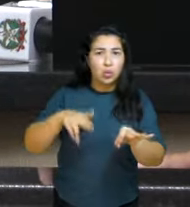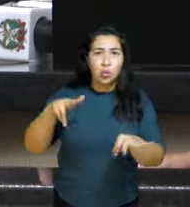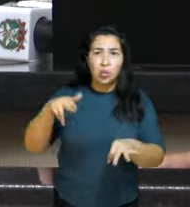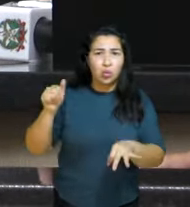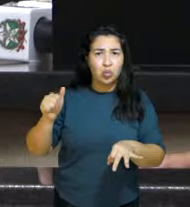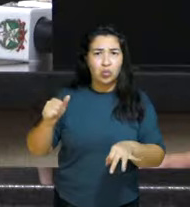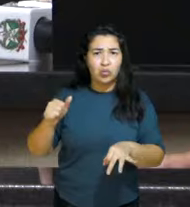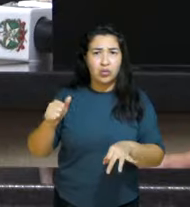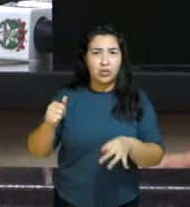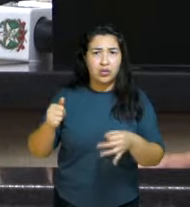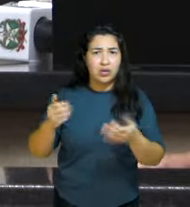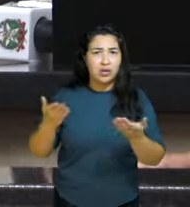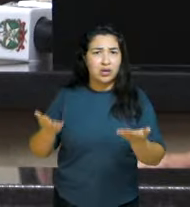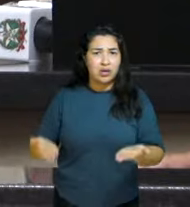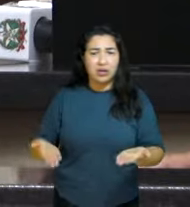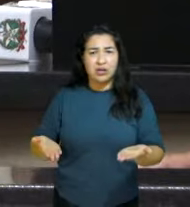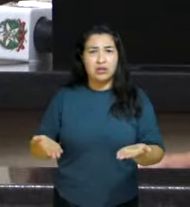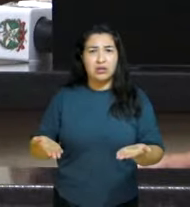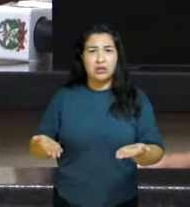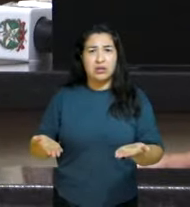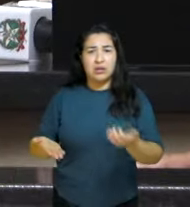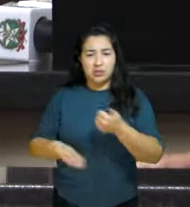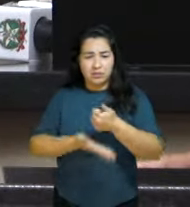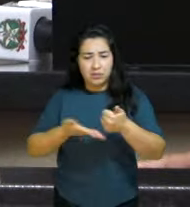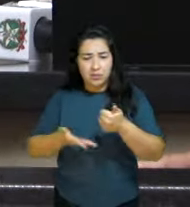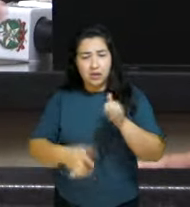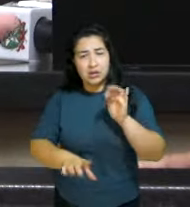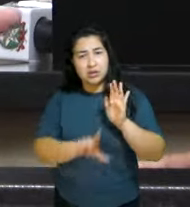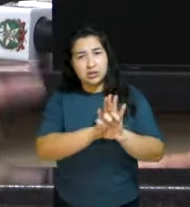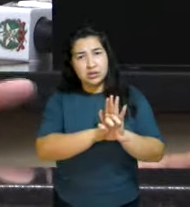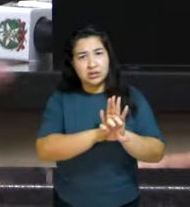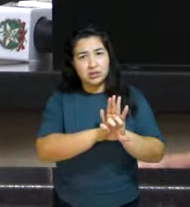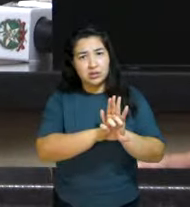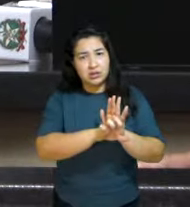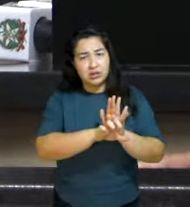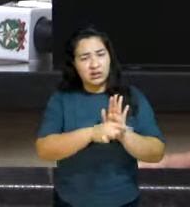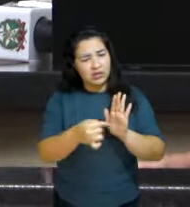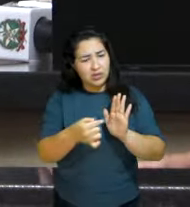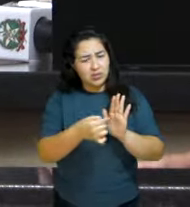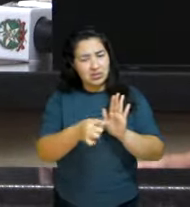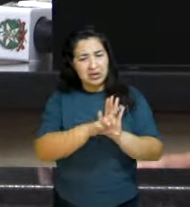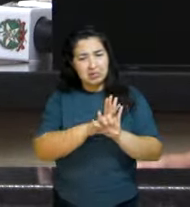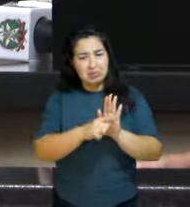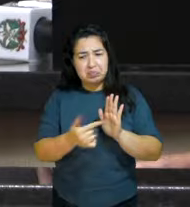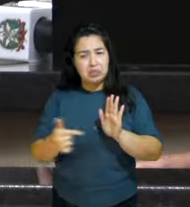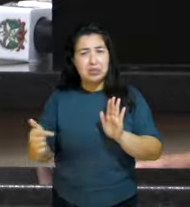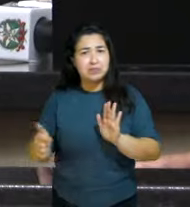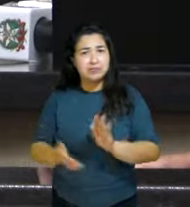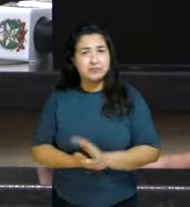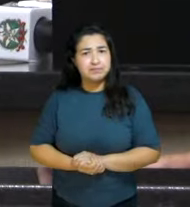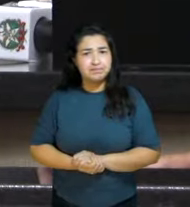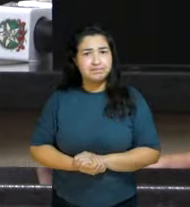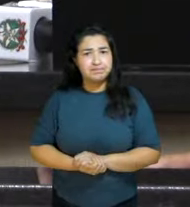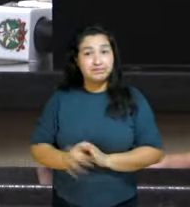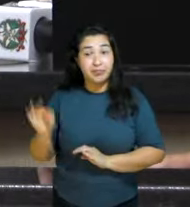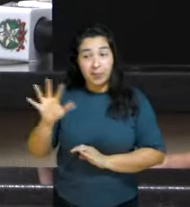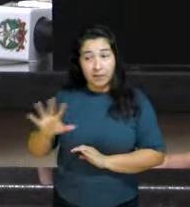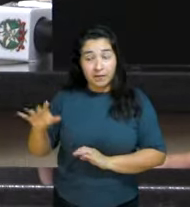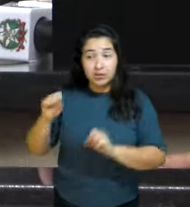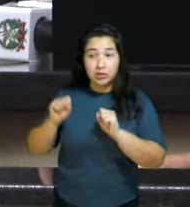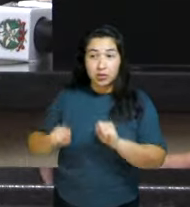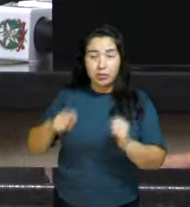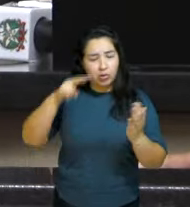na mesa, efetivamente, o amparo legal necessário para que a FESPORT pudesse contar de uma